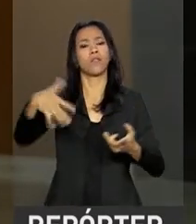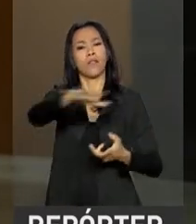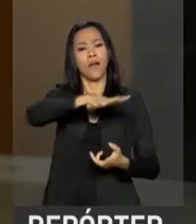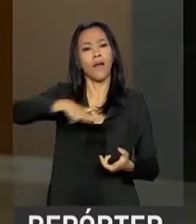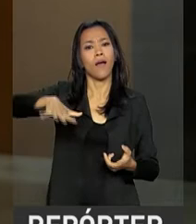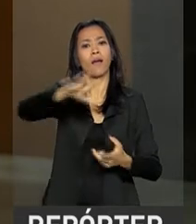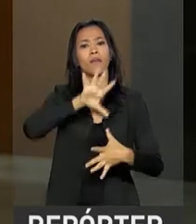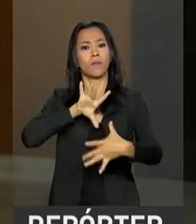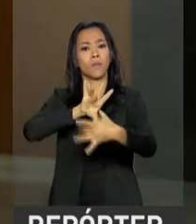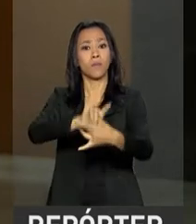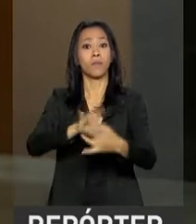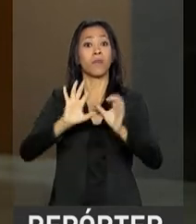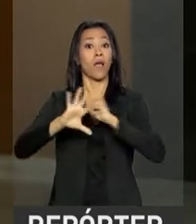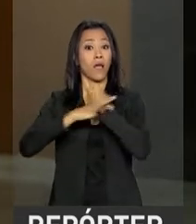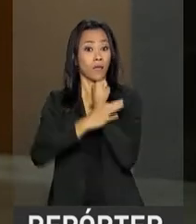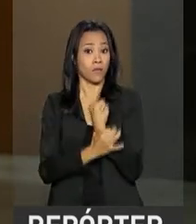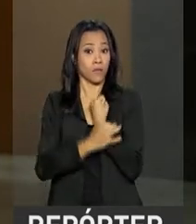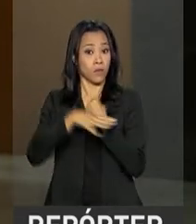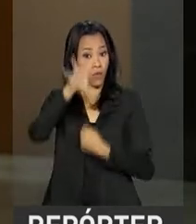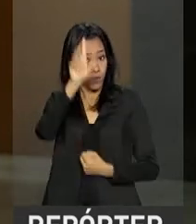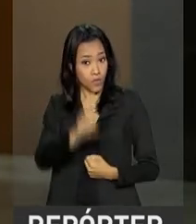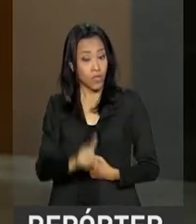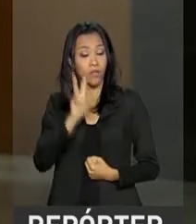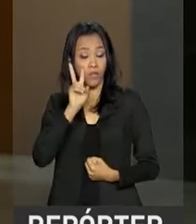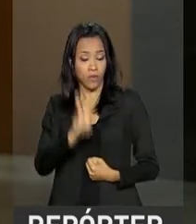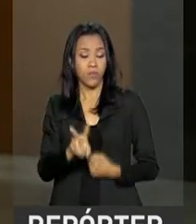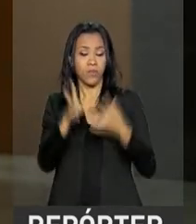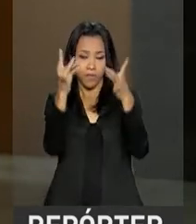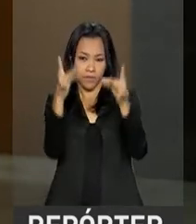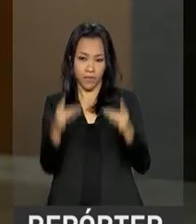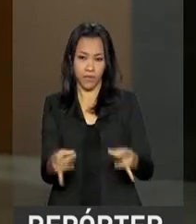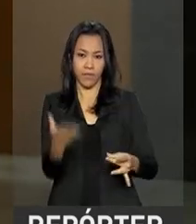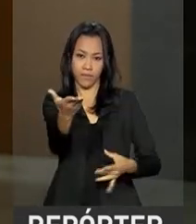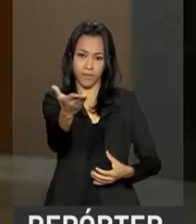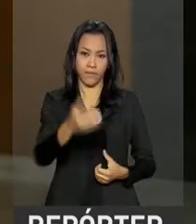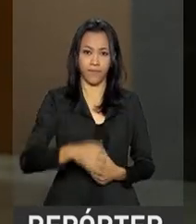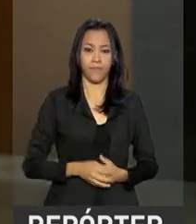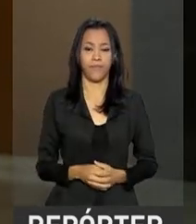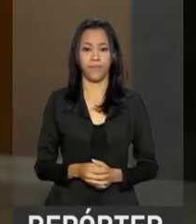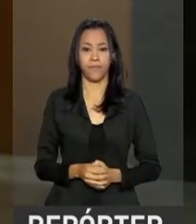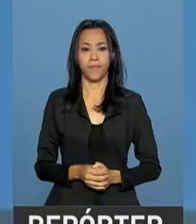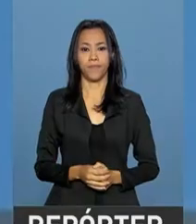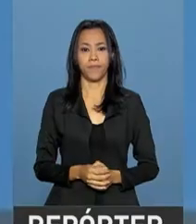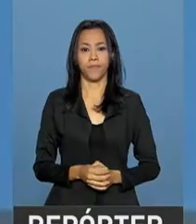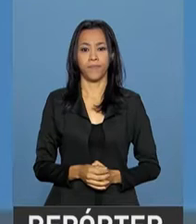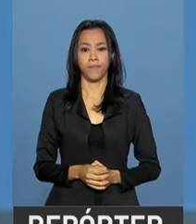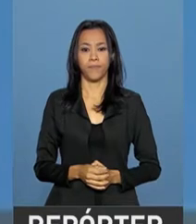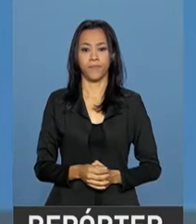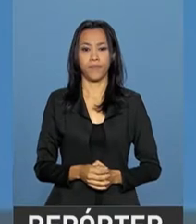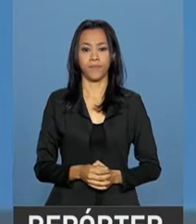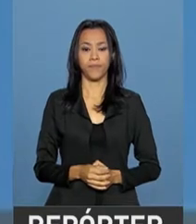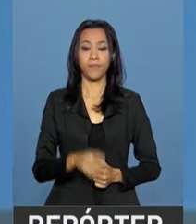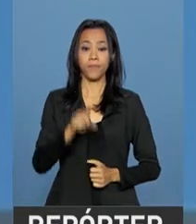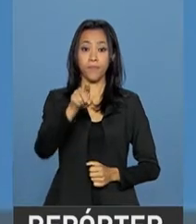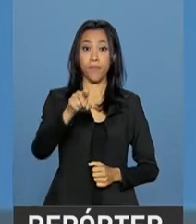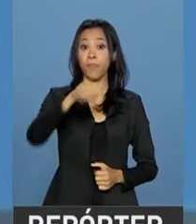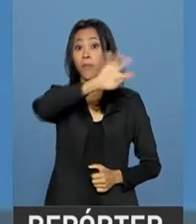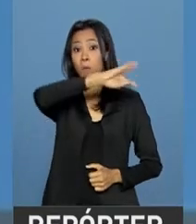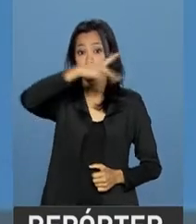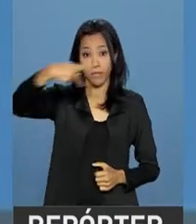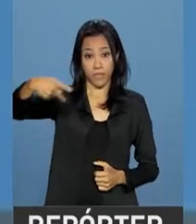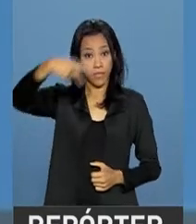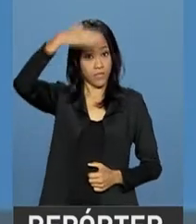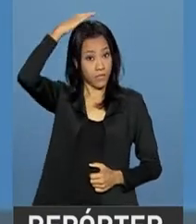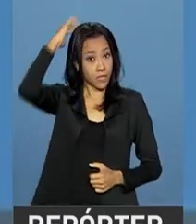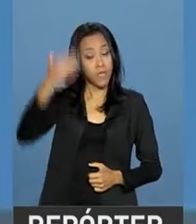garantia dos direitos fundamentais vamos ver os detalhes na reportagem o presidente michel temer